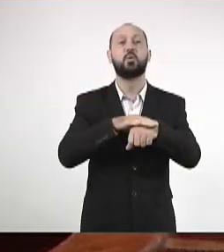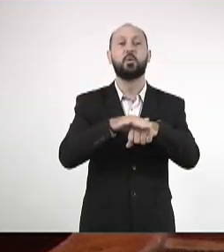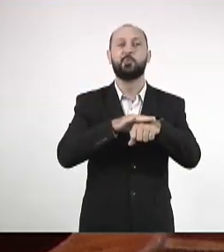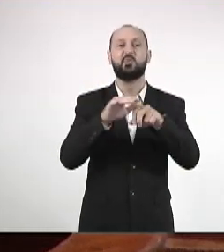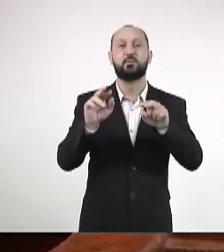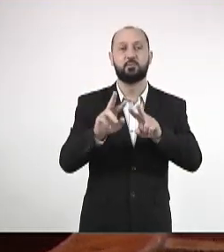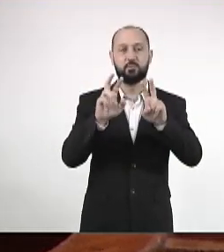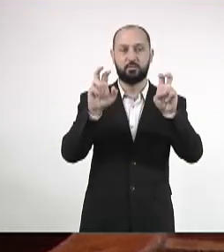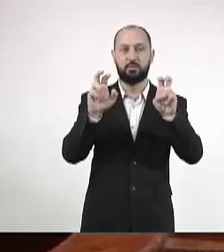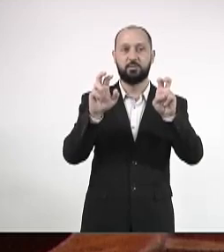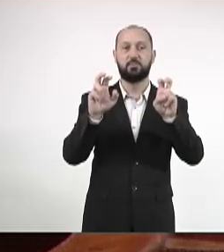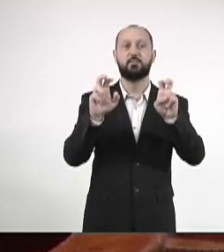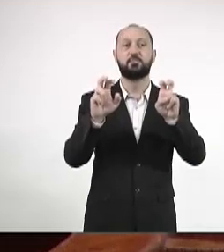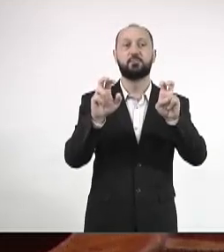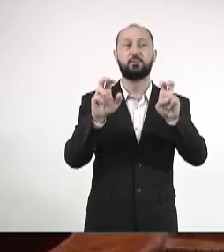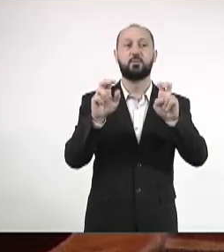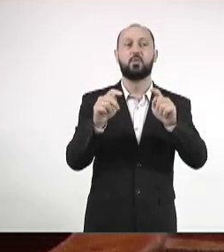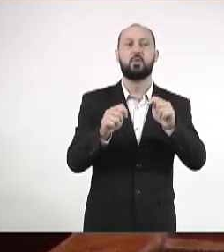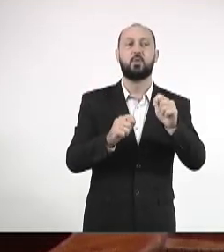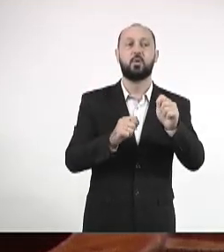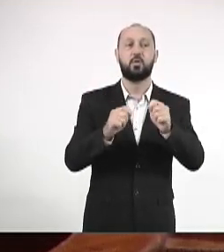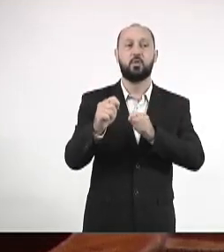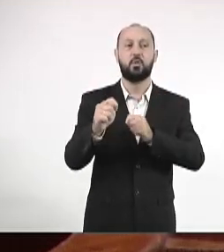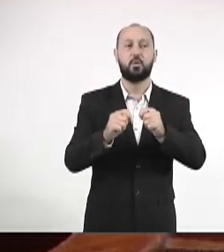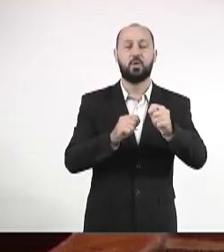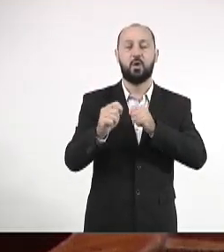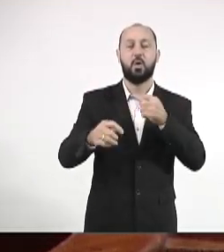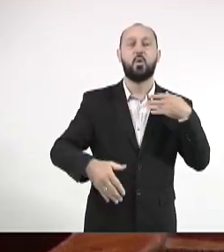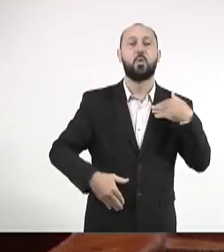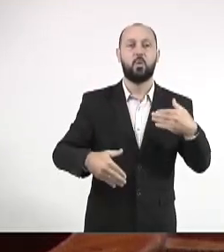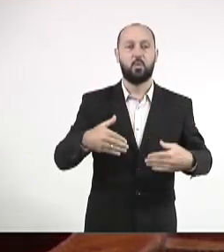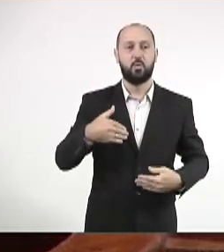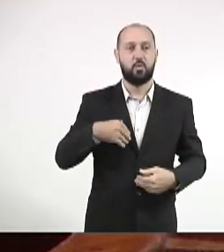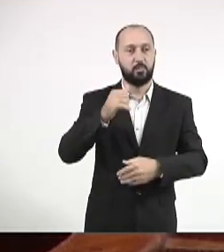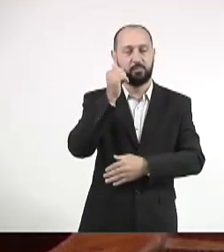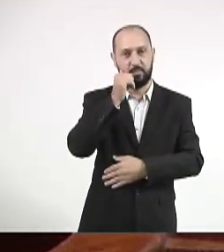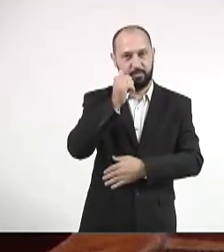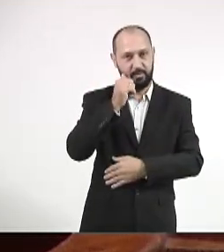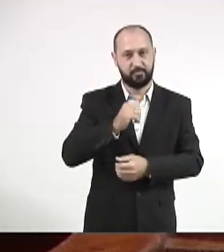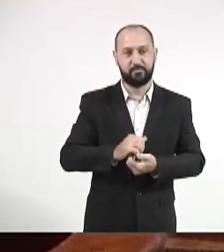o tema controle ao corpo das mulheres.